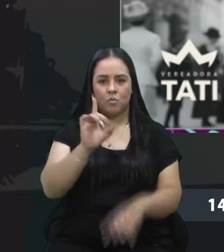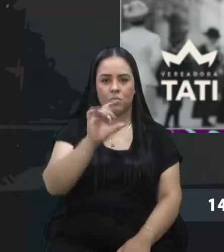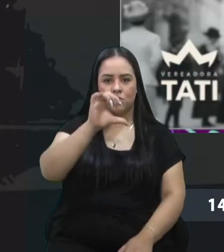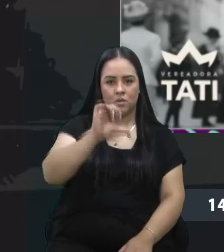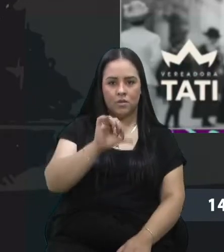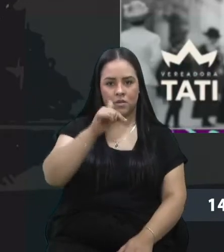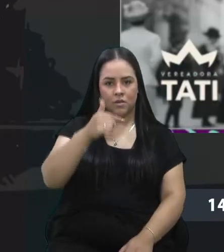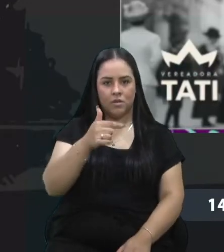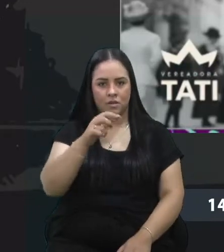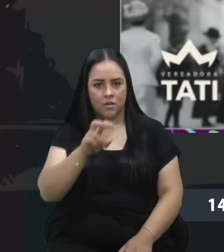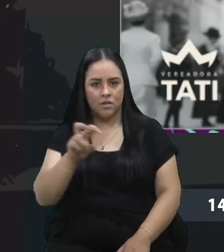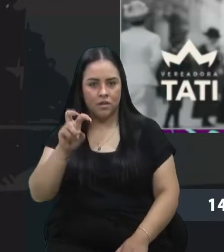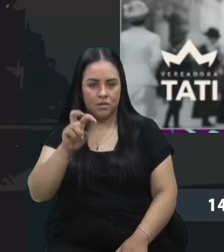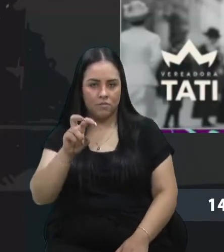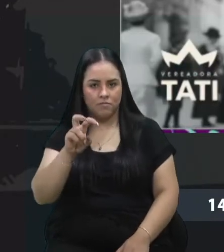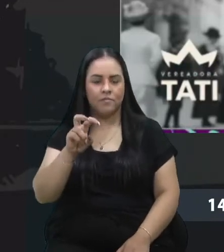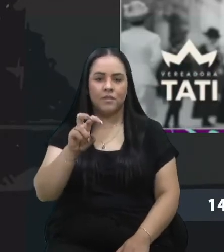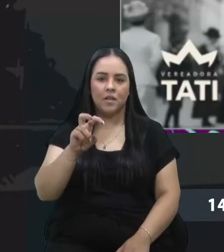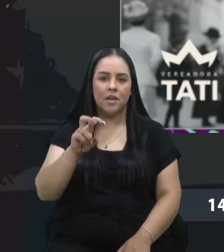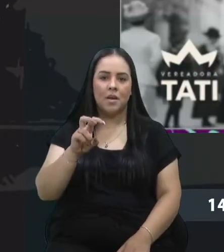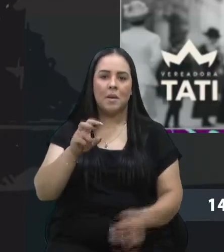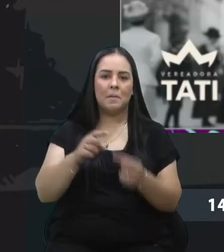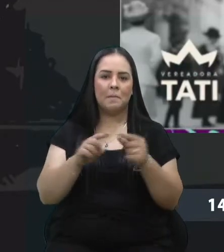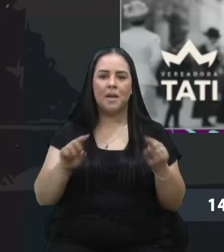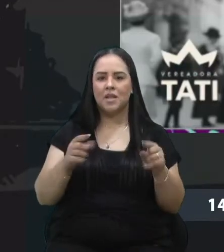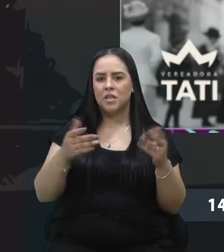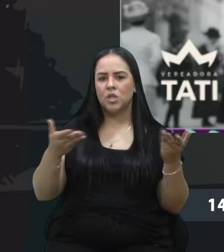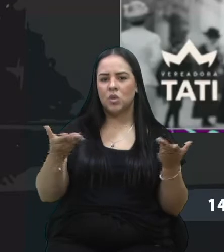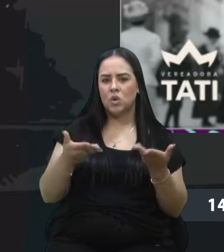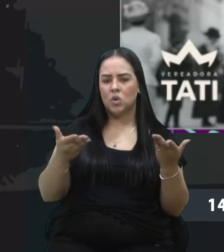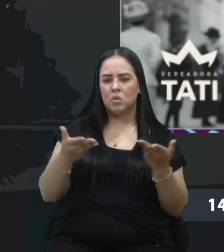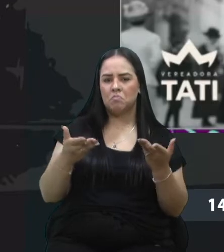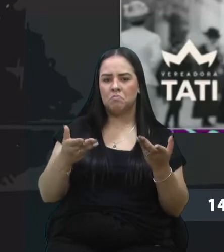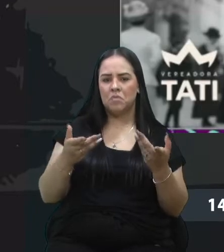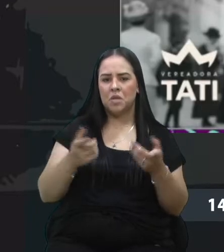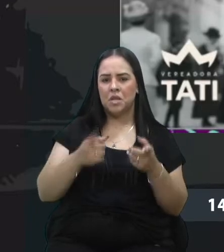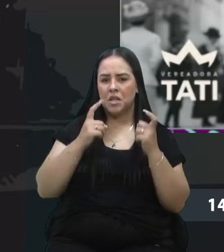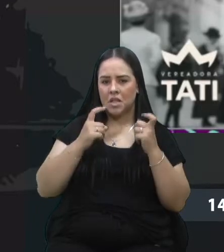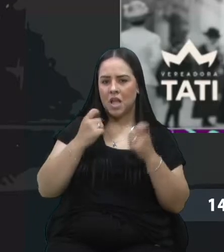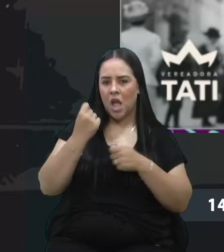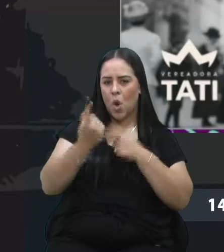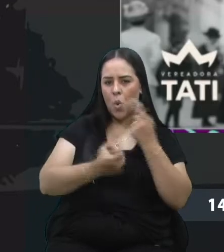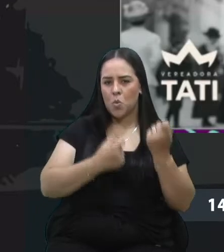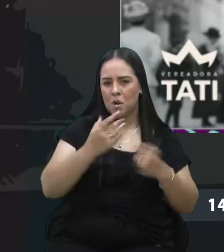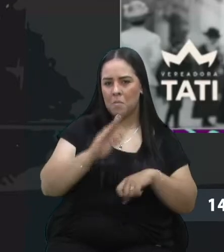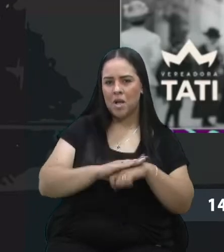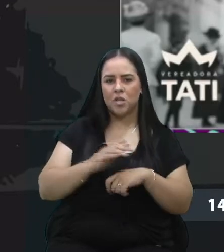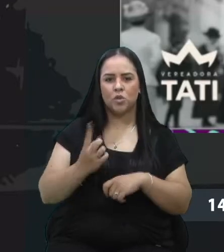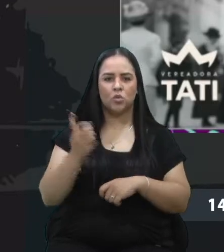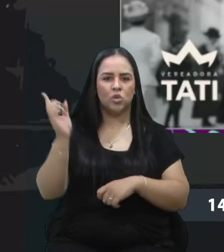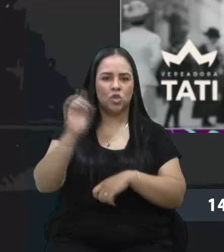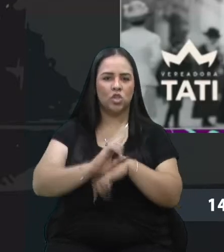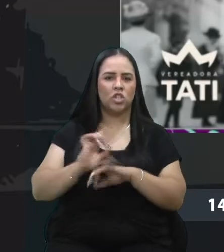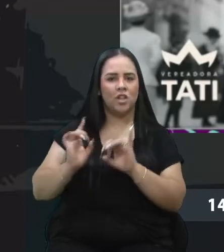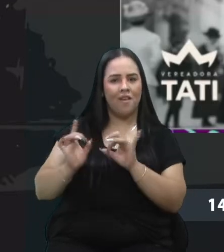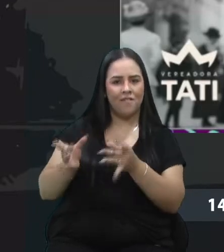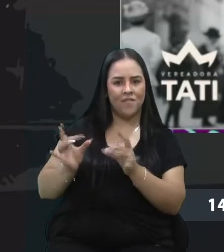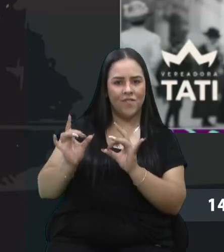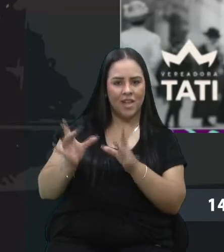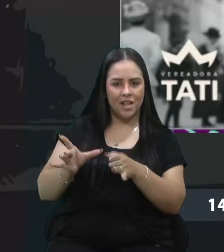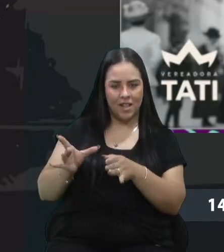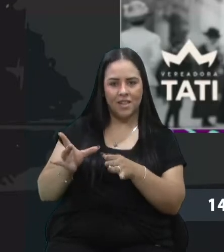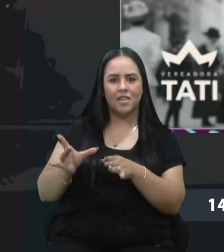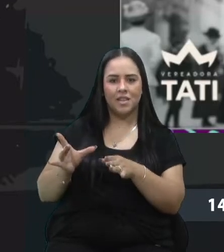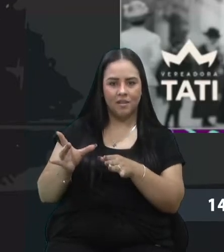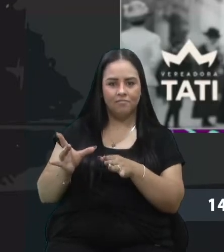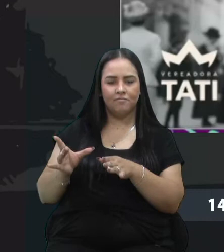1975 e que, muito embora hoje pareça para alguns mais uma data comercial, ela é uma data